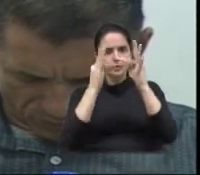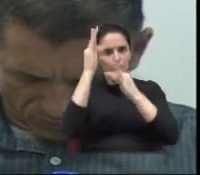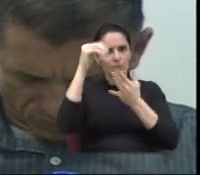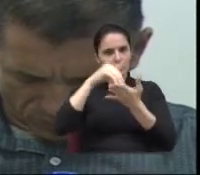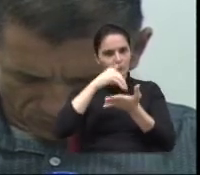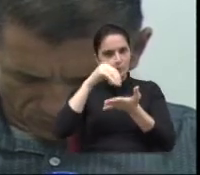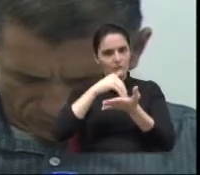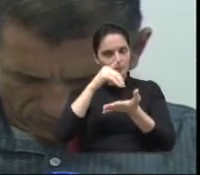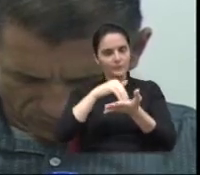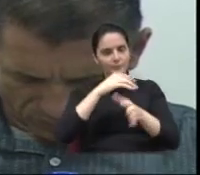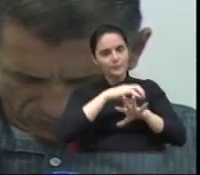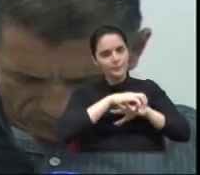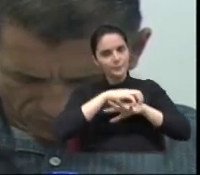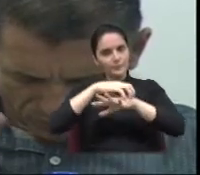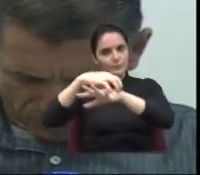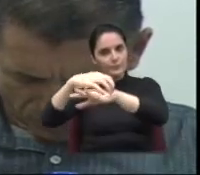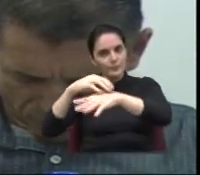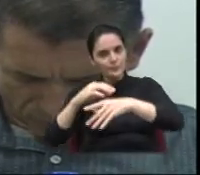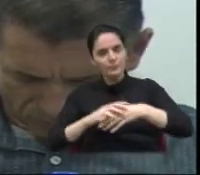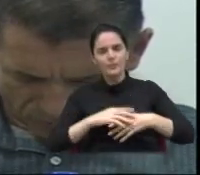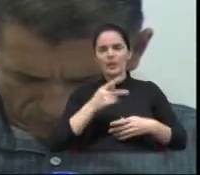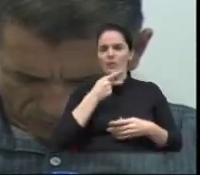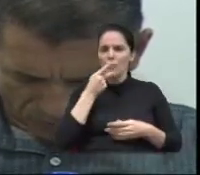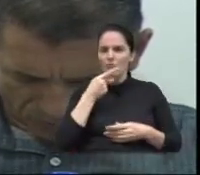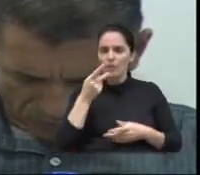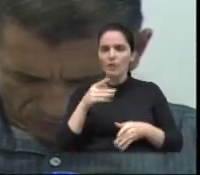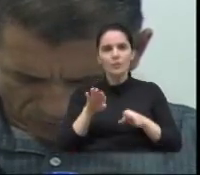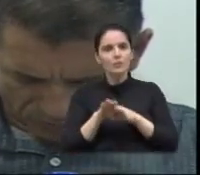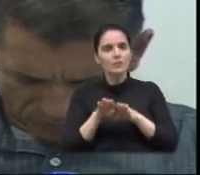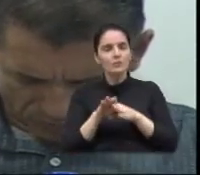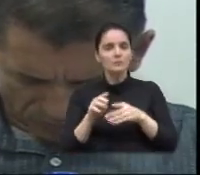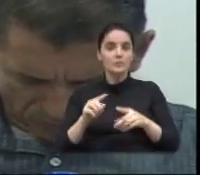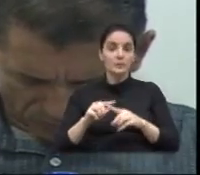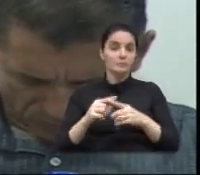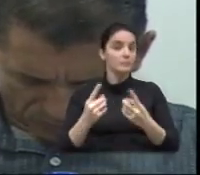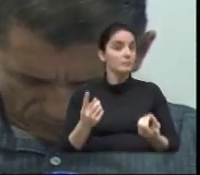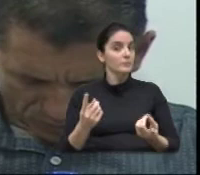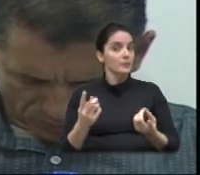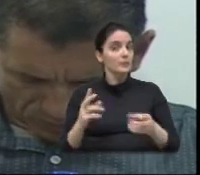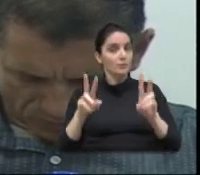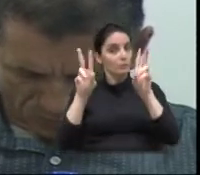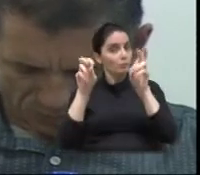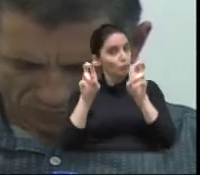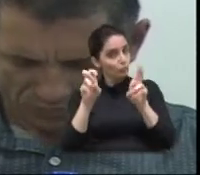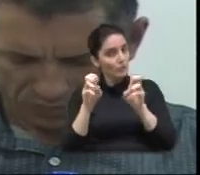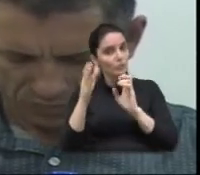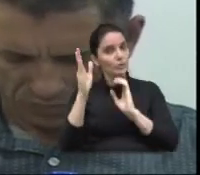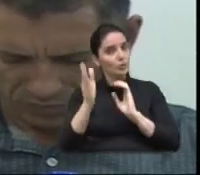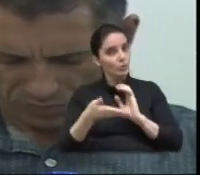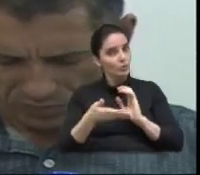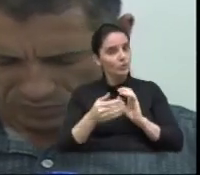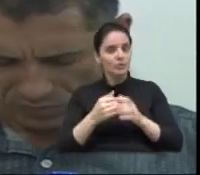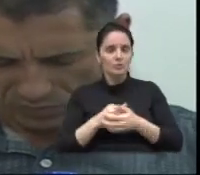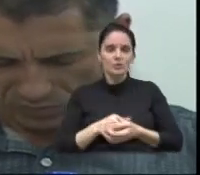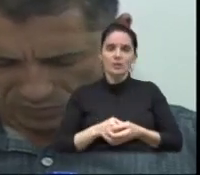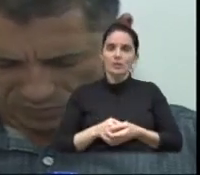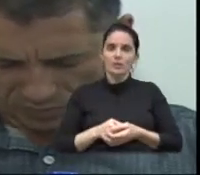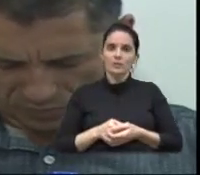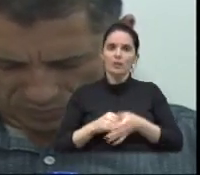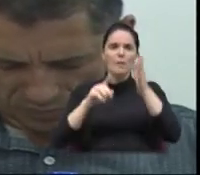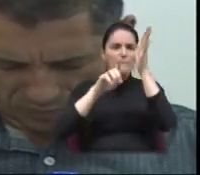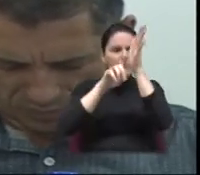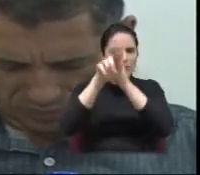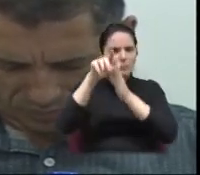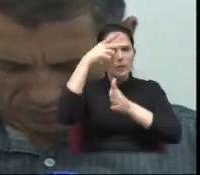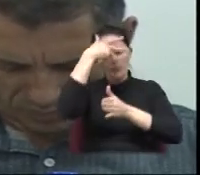de Transportes, falando também sobre essa situação. Então, assim, já é um tema que tem requerido a atenção de alguns